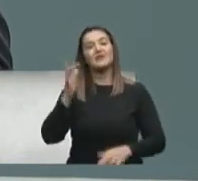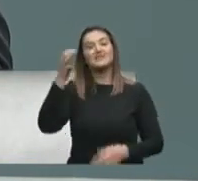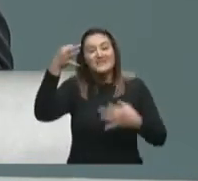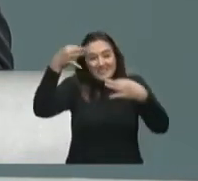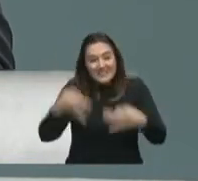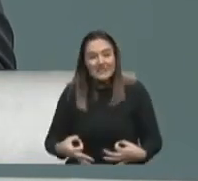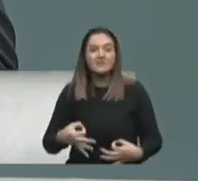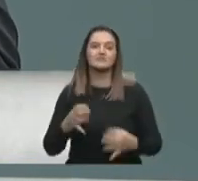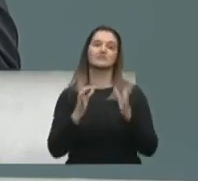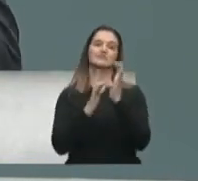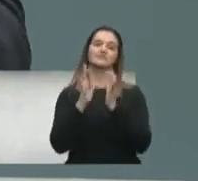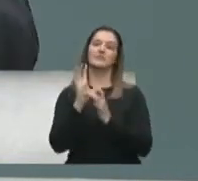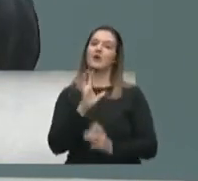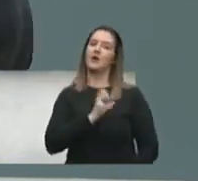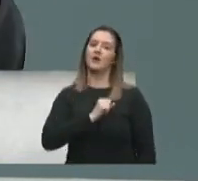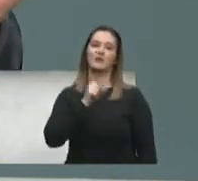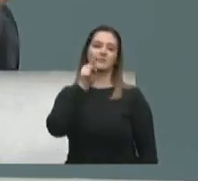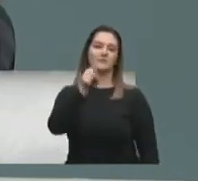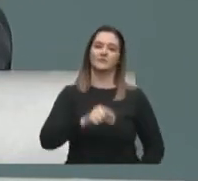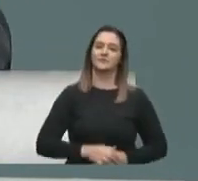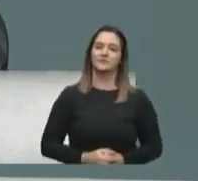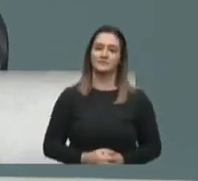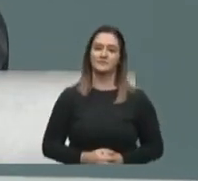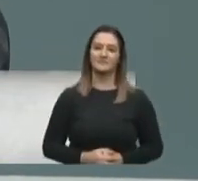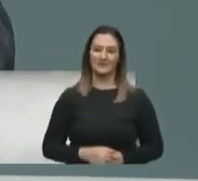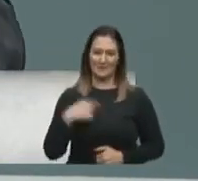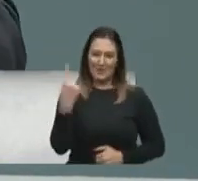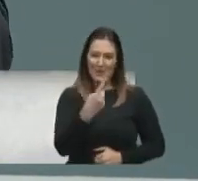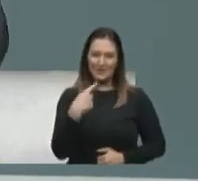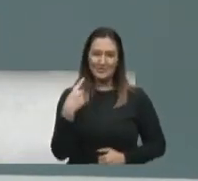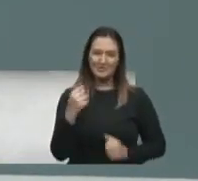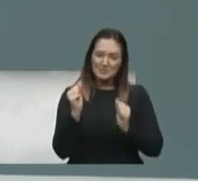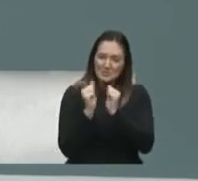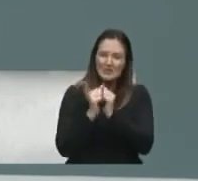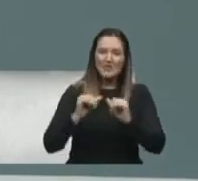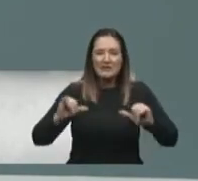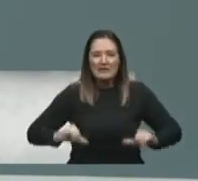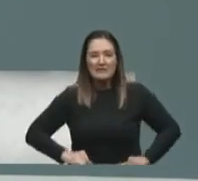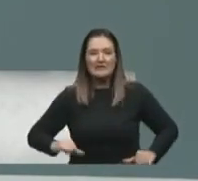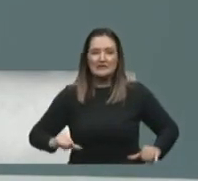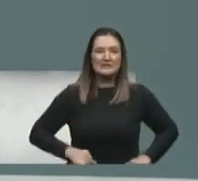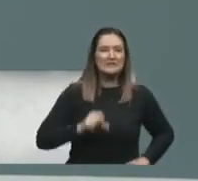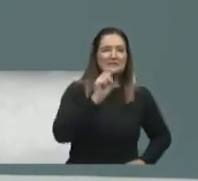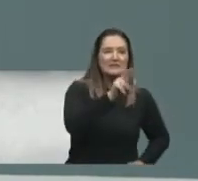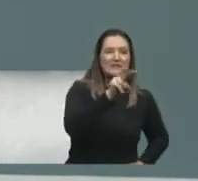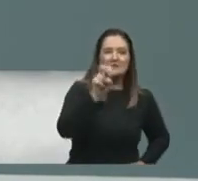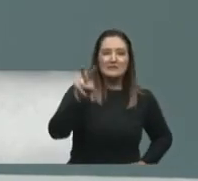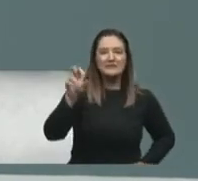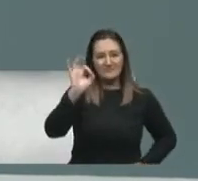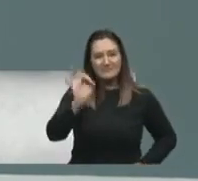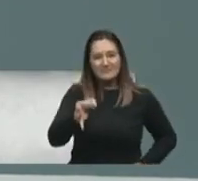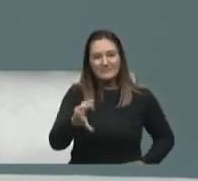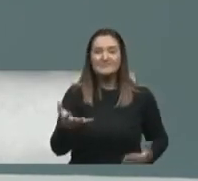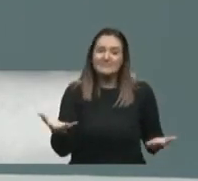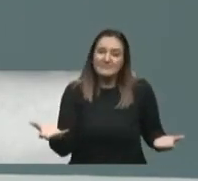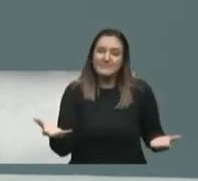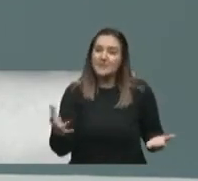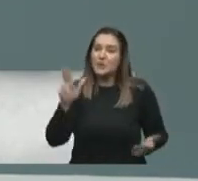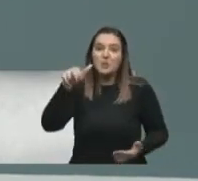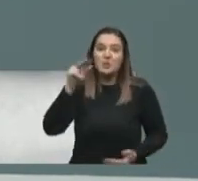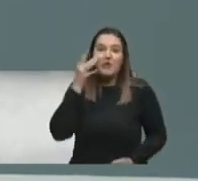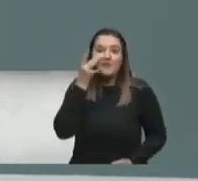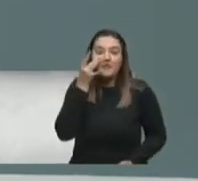você. A gente está sofrendo esses dias, não está? Estamos todos sofrendo. É uma situação que nunca